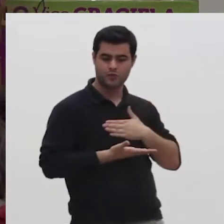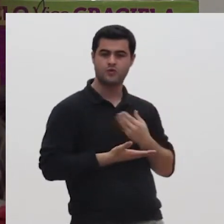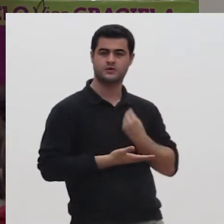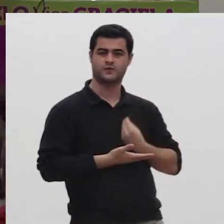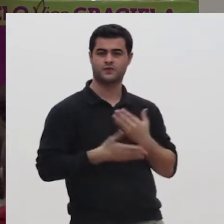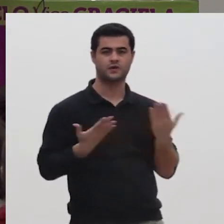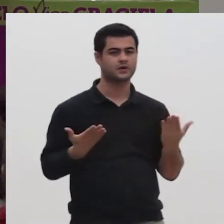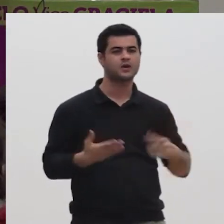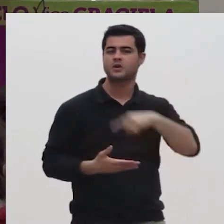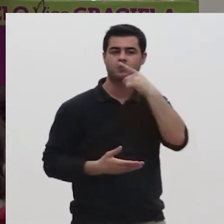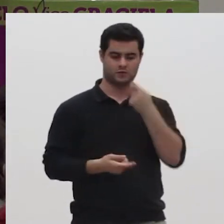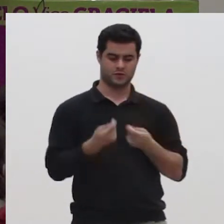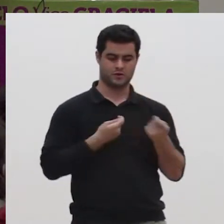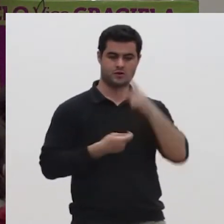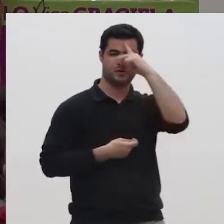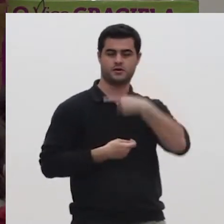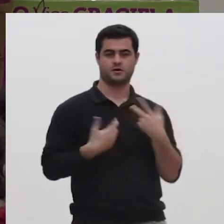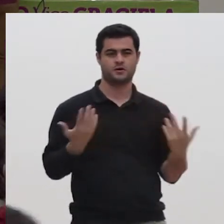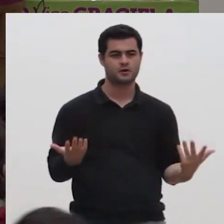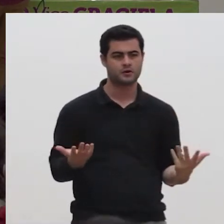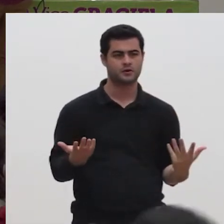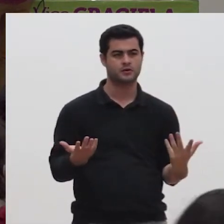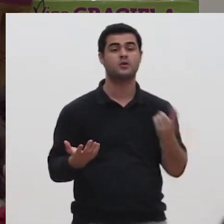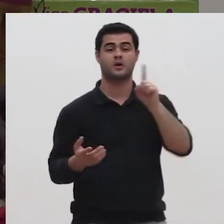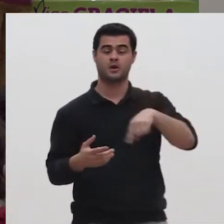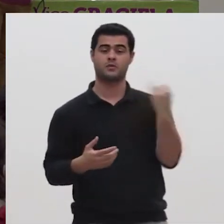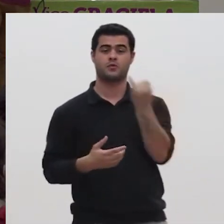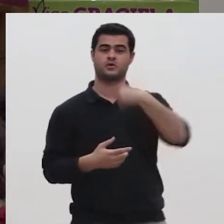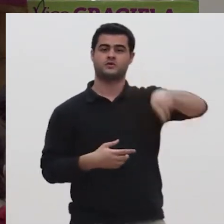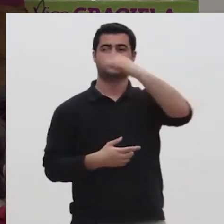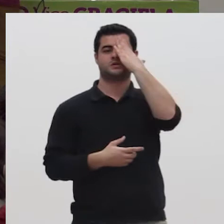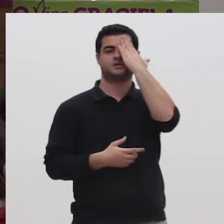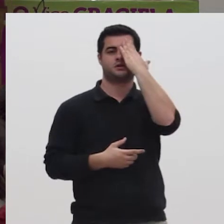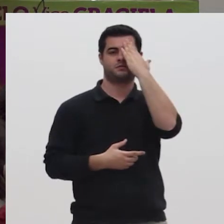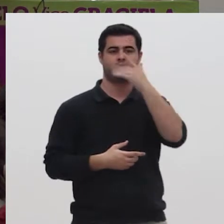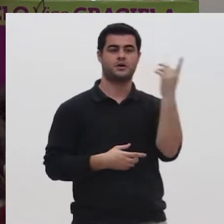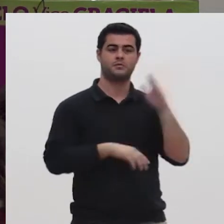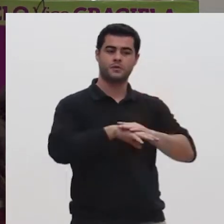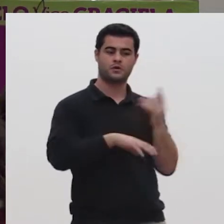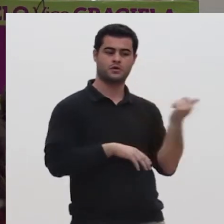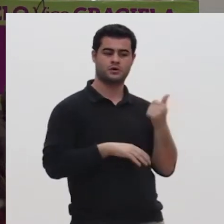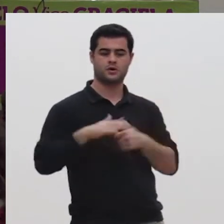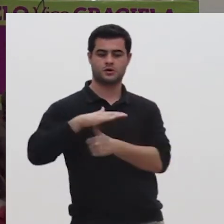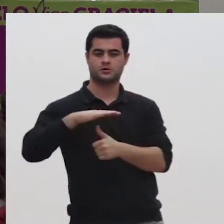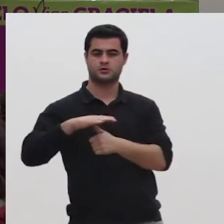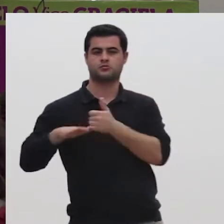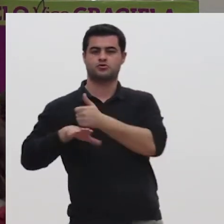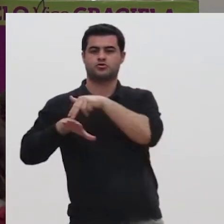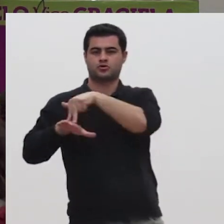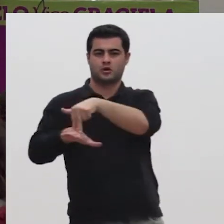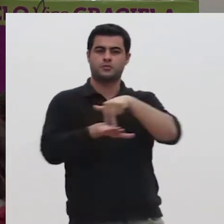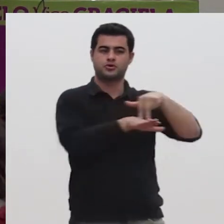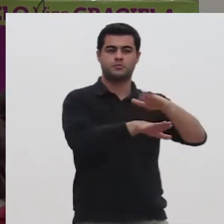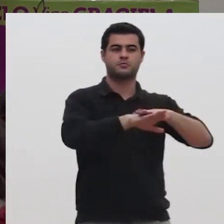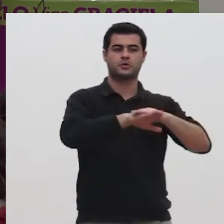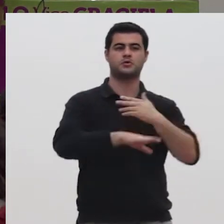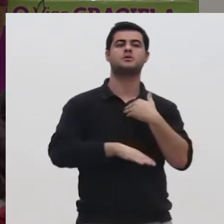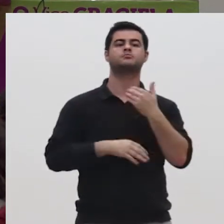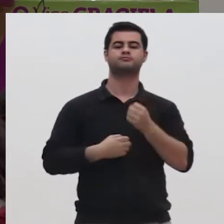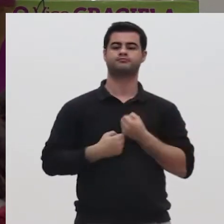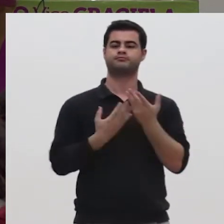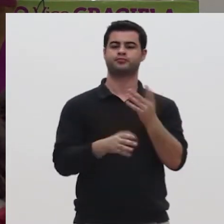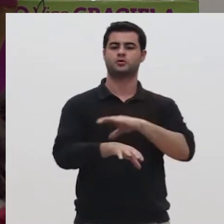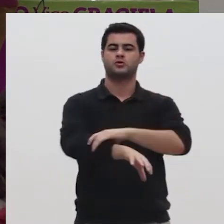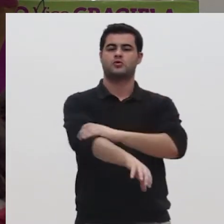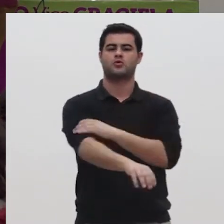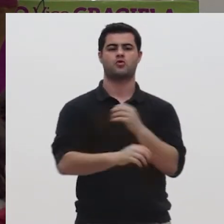que não tem como se manter na universidade sem bolsa. É importante que os candidatos a reitores e as vices aqui se posicionem em frente a toda